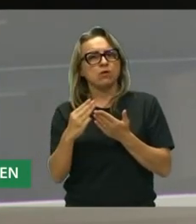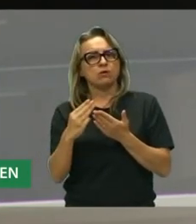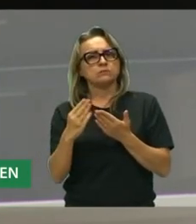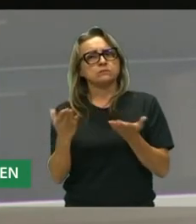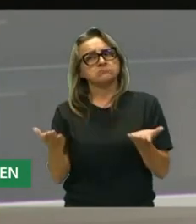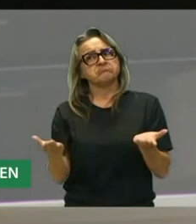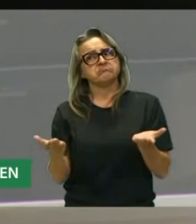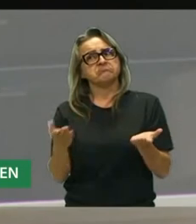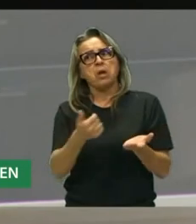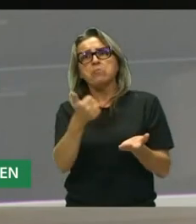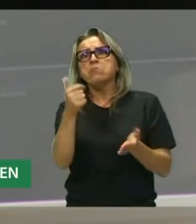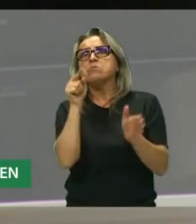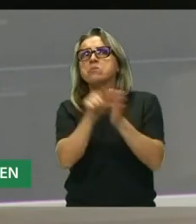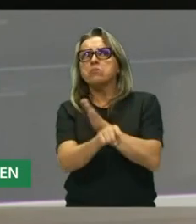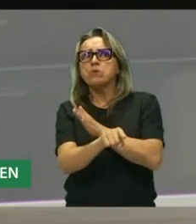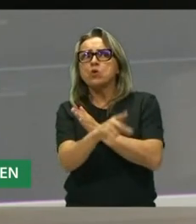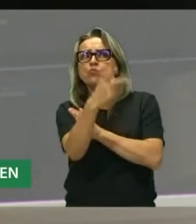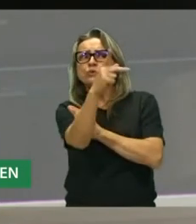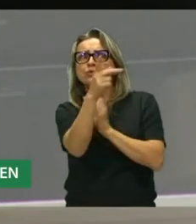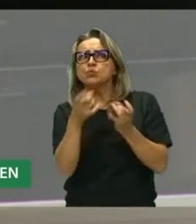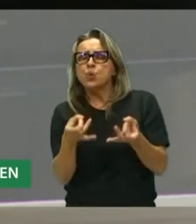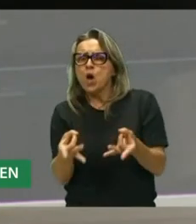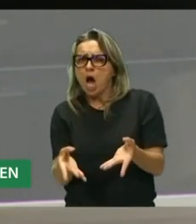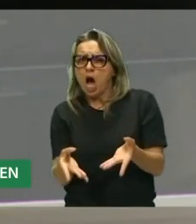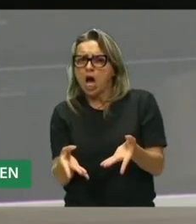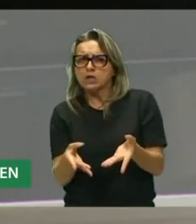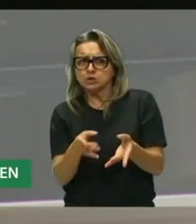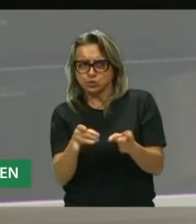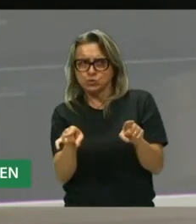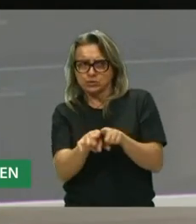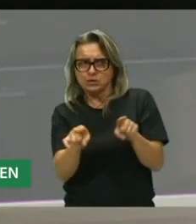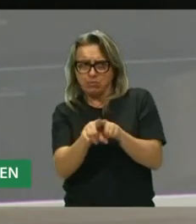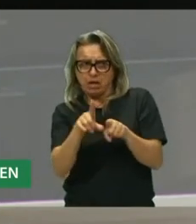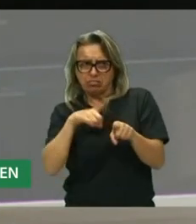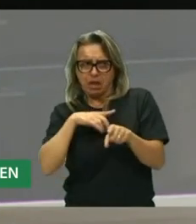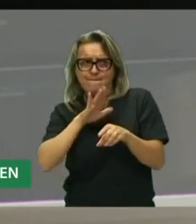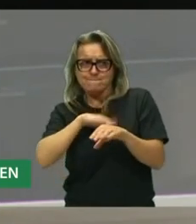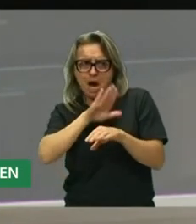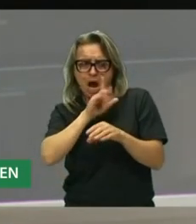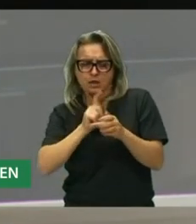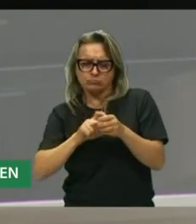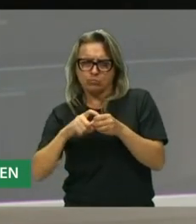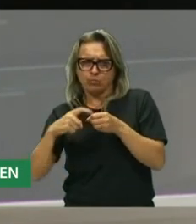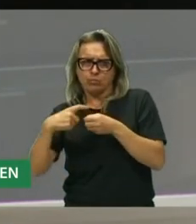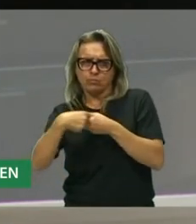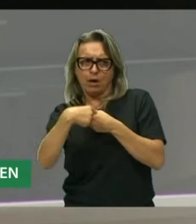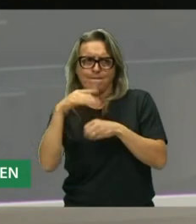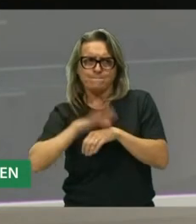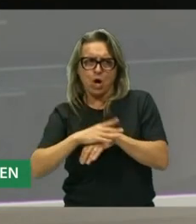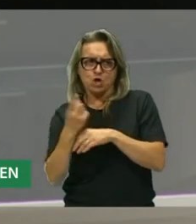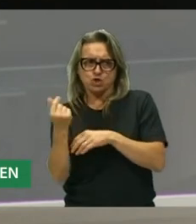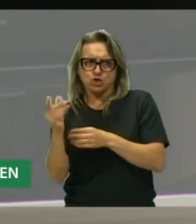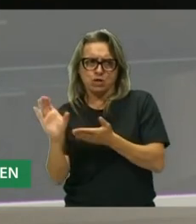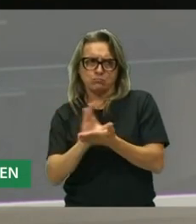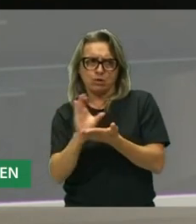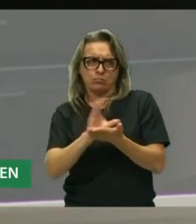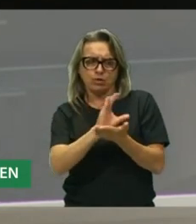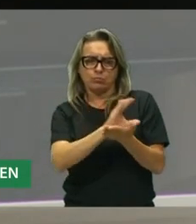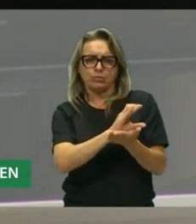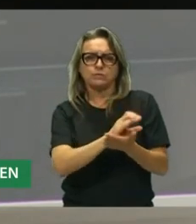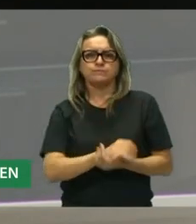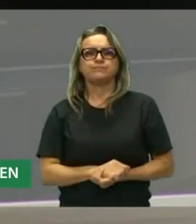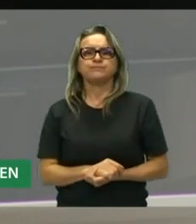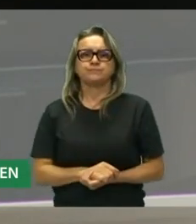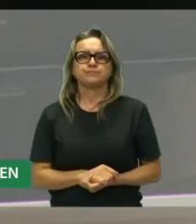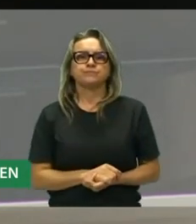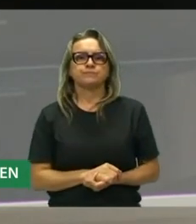pergunta é se nessa tua receita bruta operacional está também os outros convênios, que são os outros recursos que não são cotejados. É